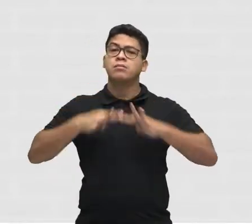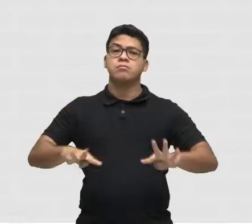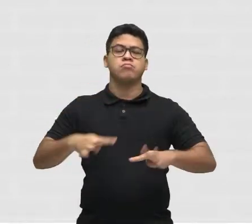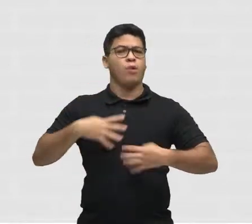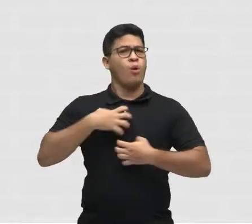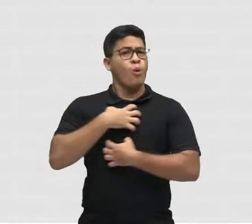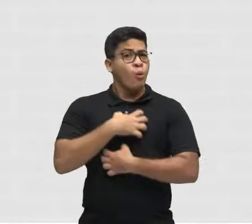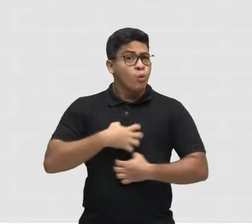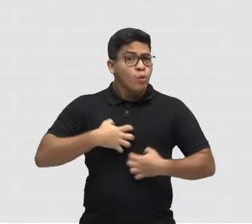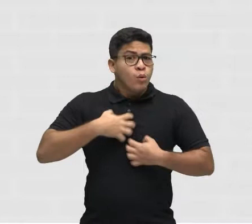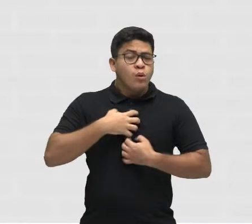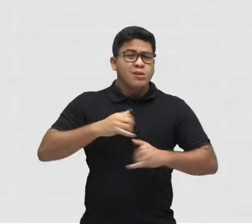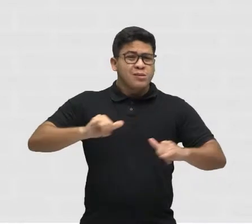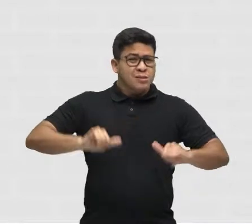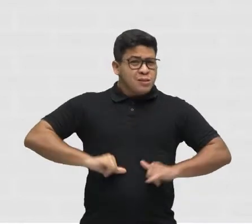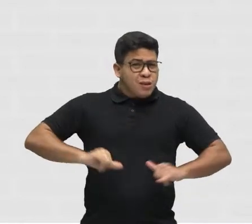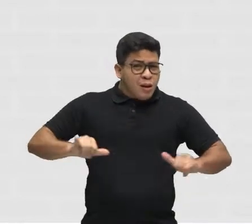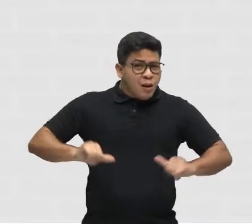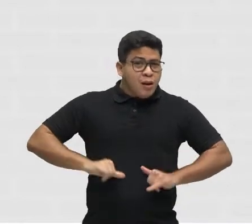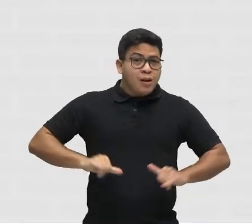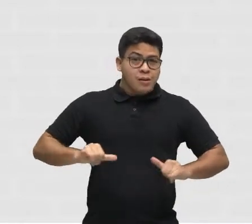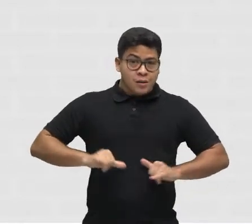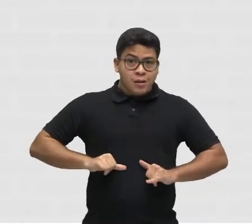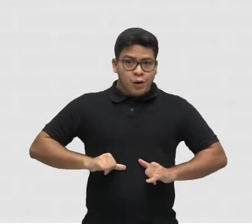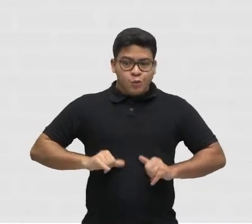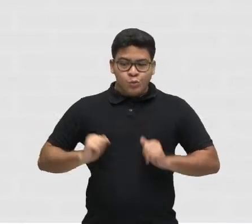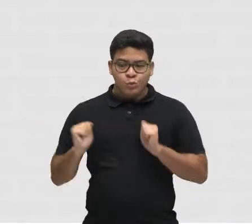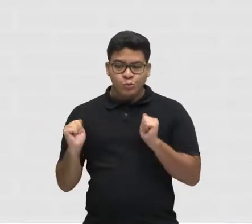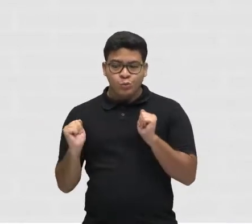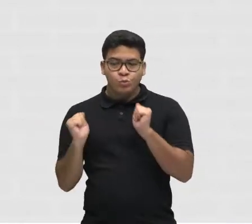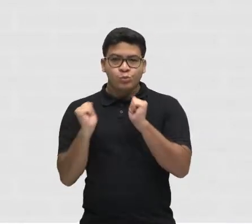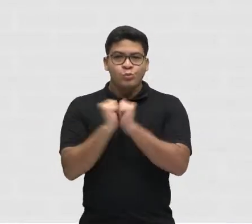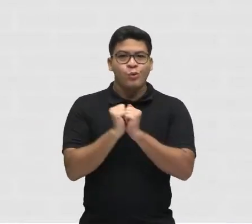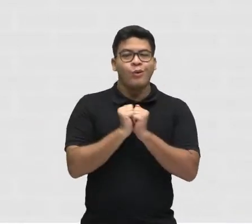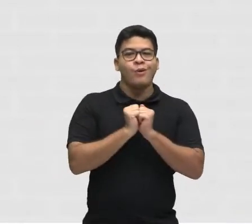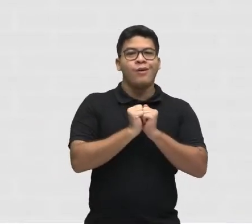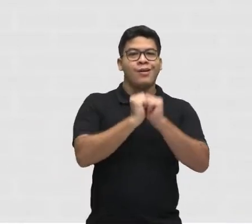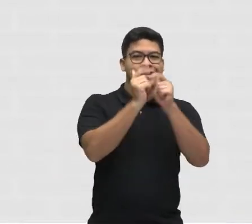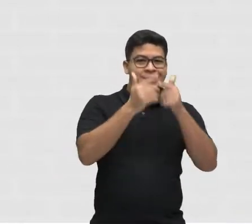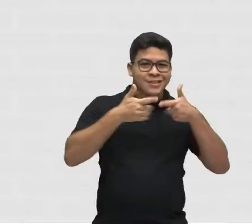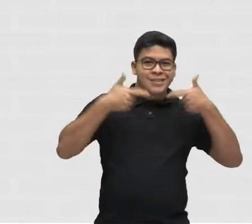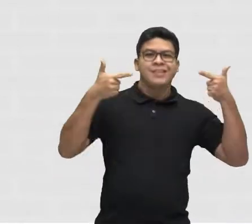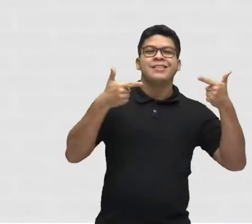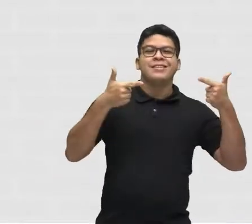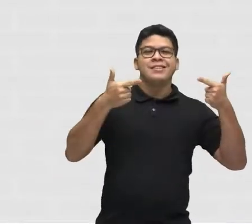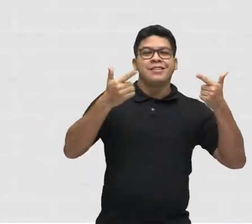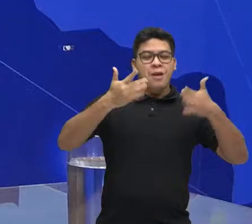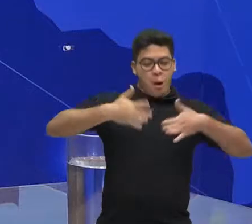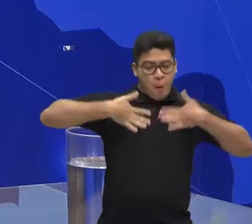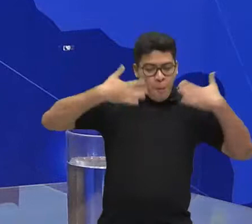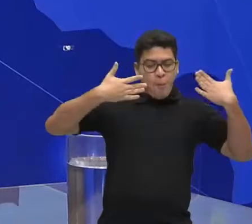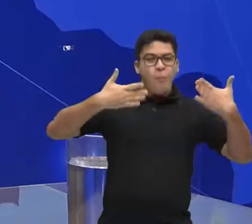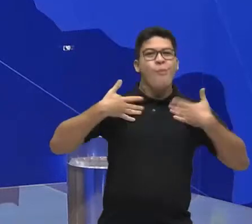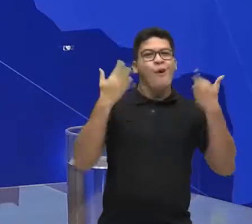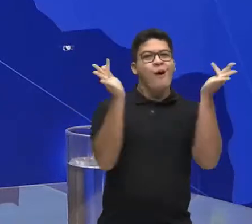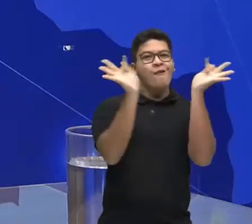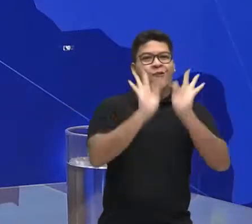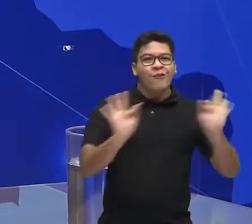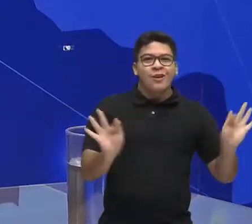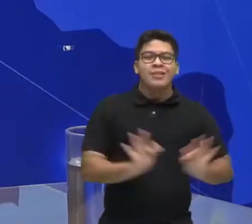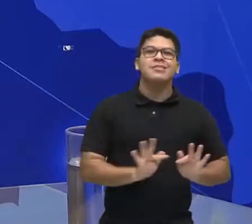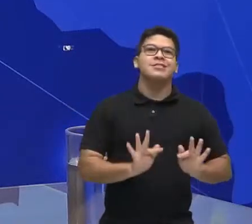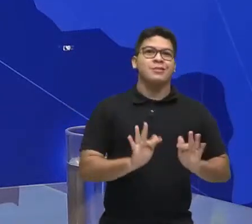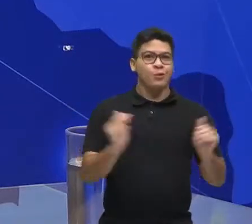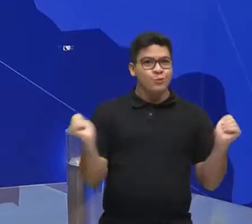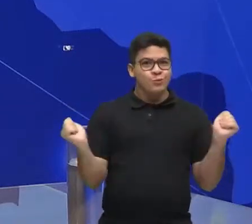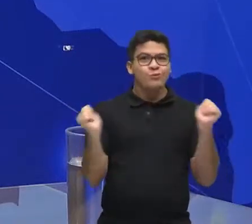ele surge acompanhado da felicidade. E por vezes ele dá sentido à felicidade também. Então tu